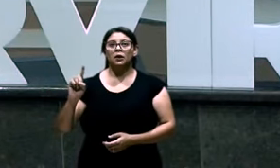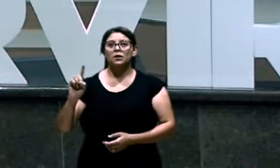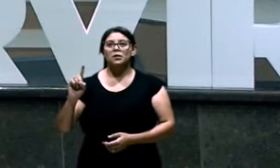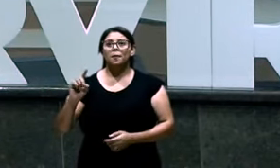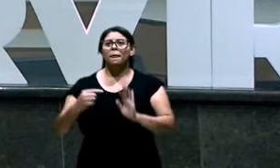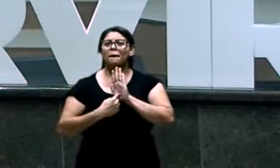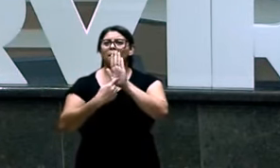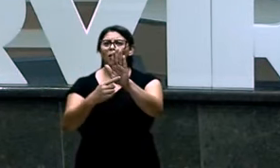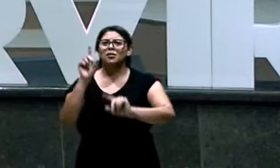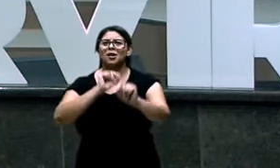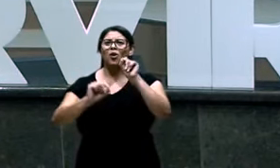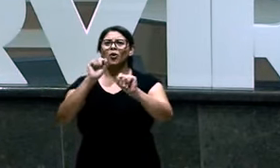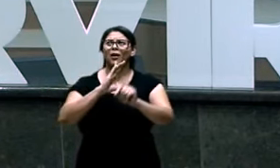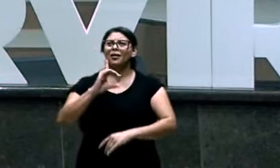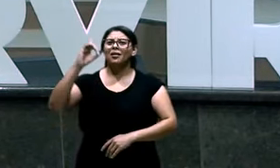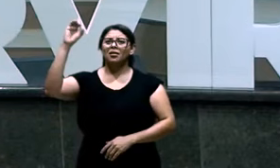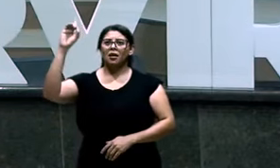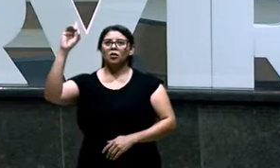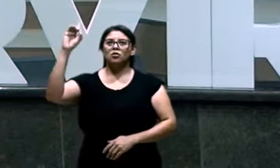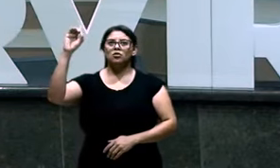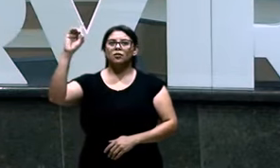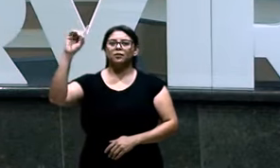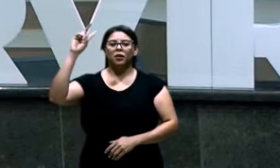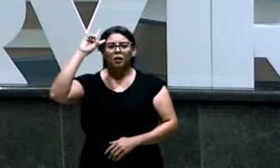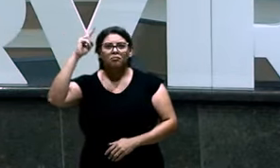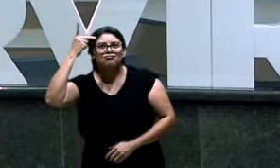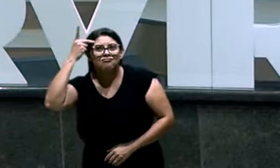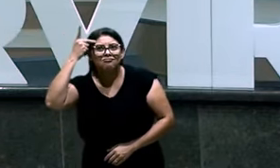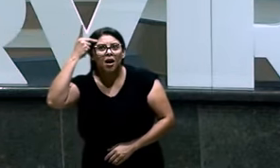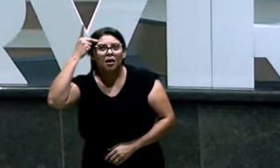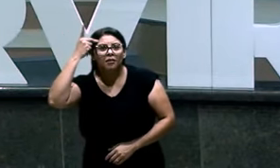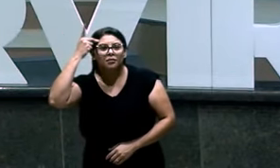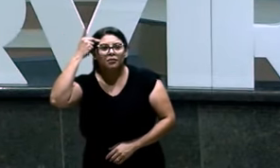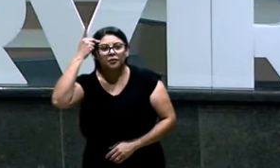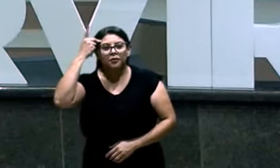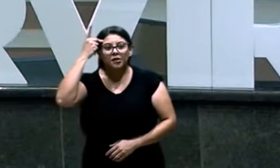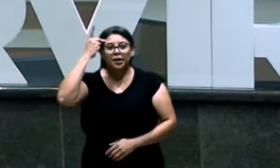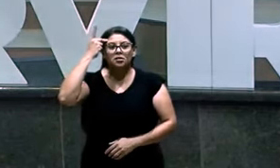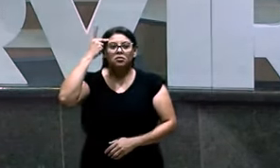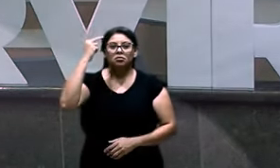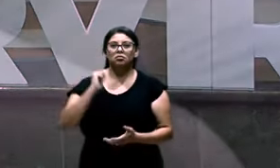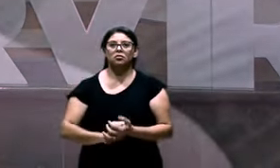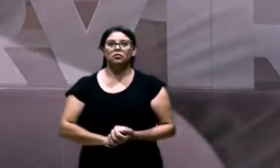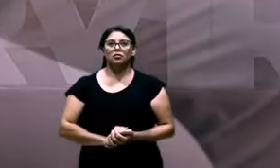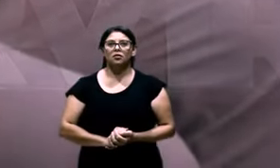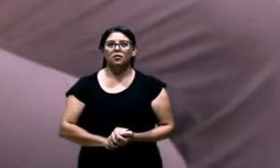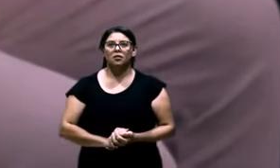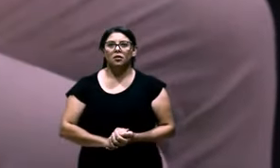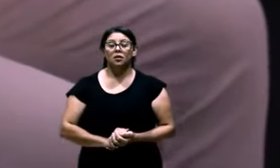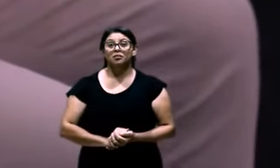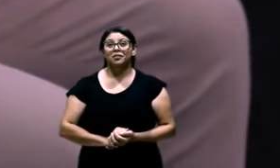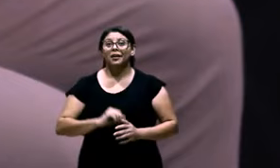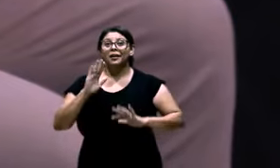e acrescentou 15 anos. Enquanto eles estão discutindo, colocando Deus dentro de uma caixinha teológica e dizendo se Deus muda ou Deus